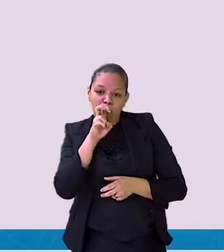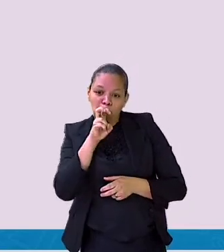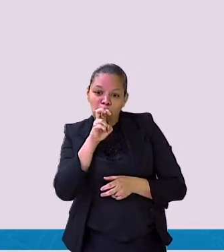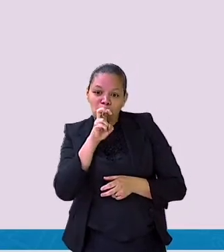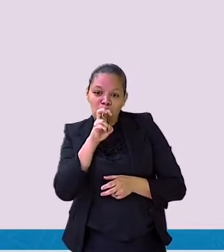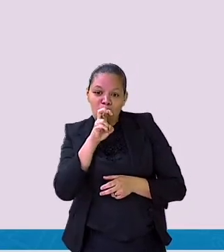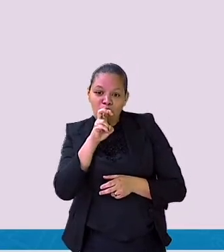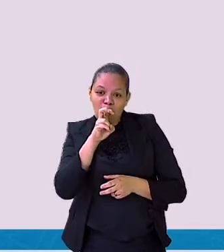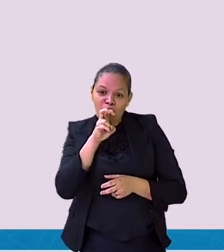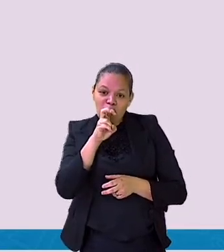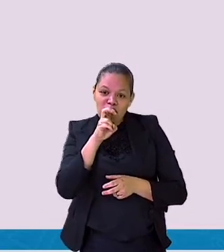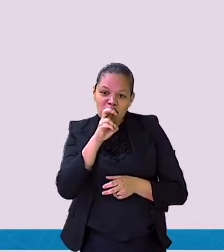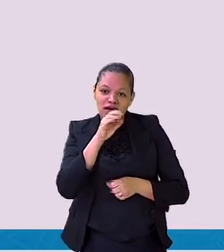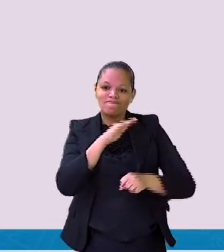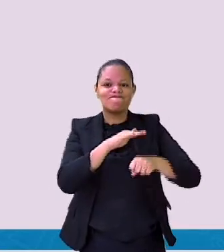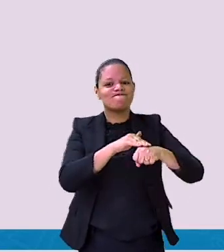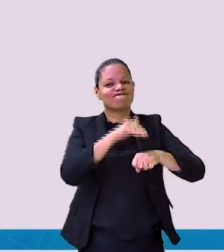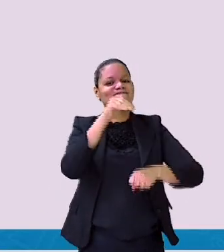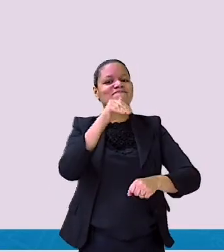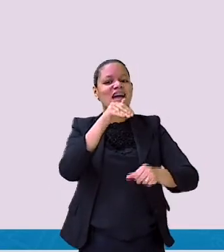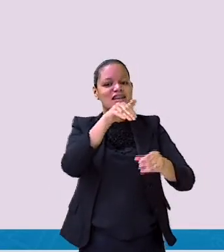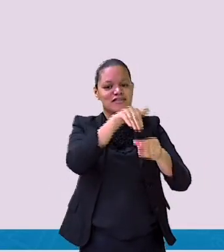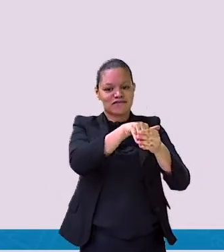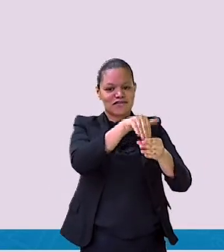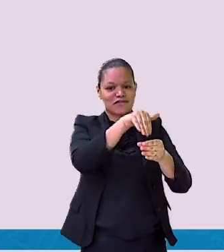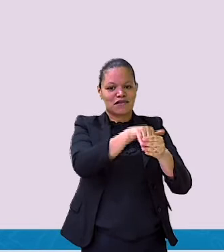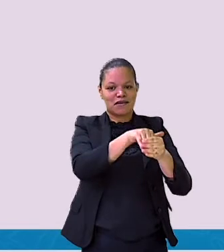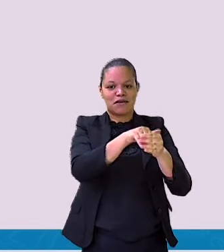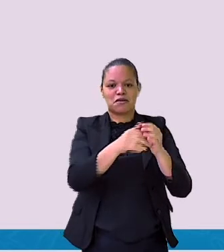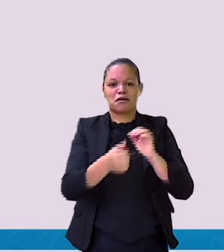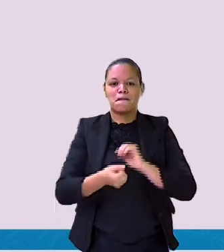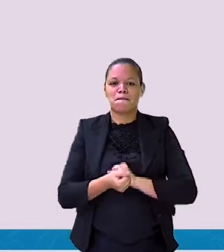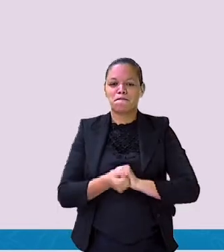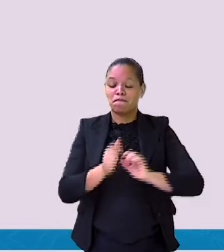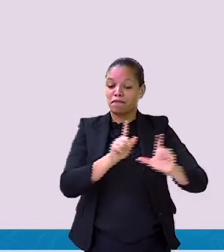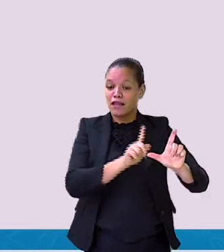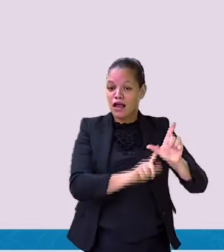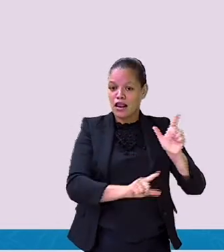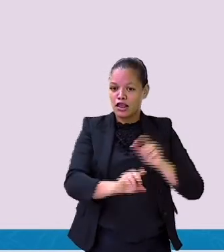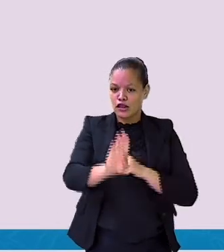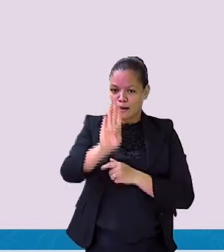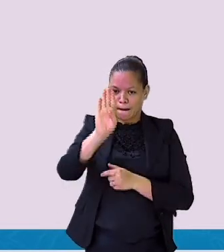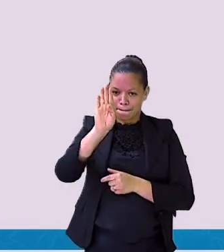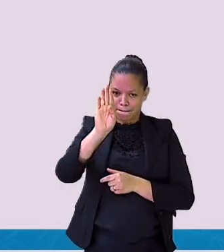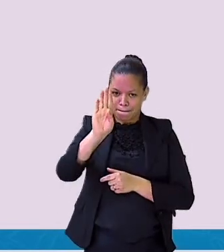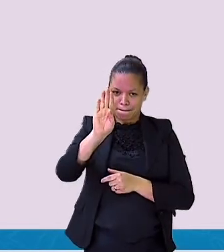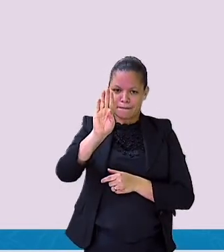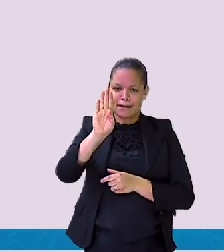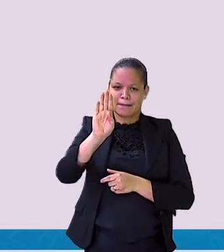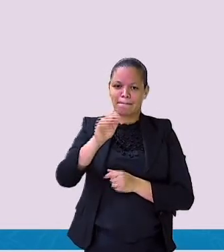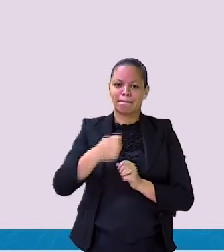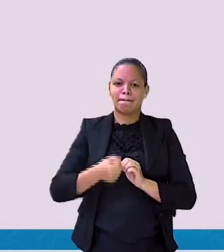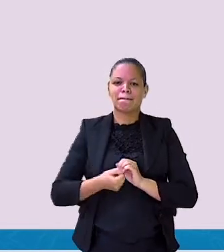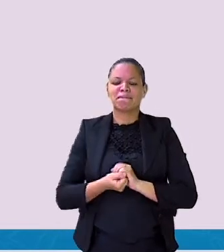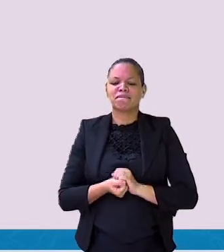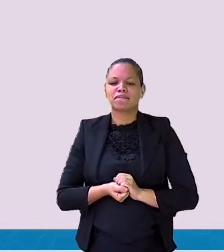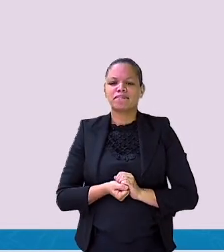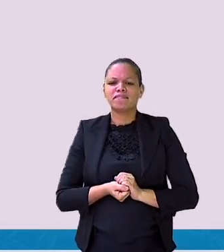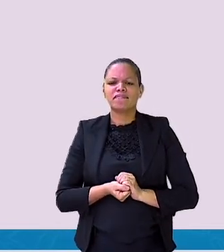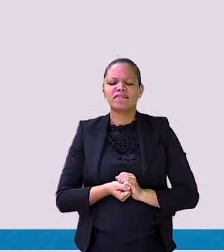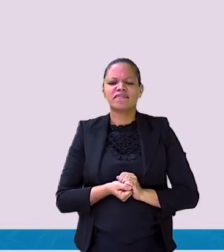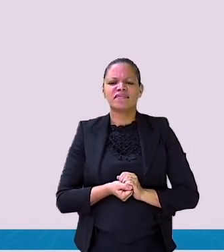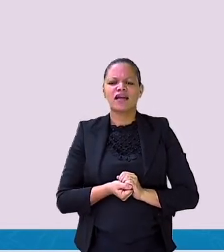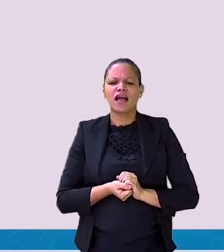ela foi a mais votada. Agora B, Letra B. Quantas